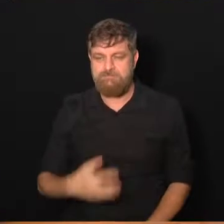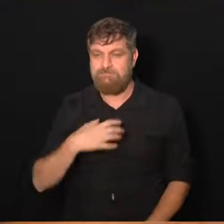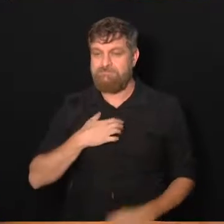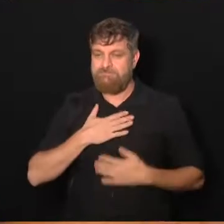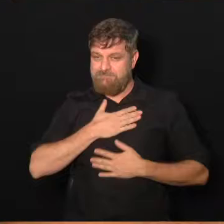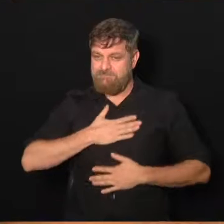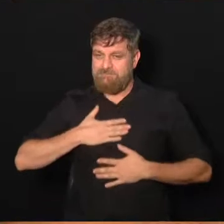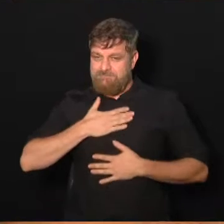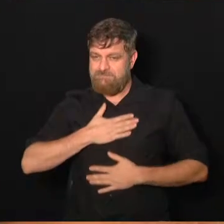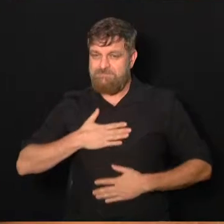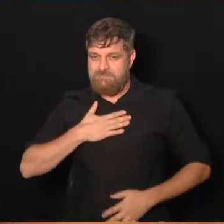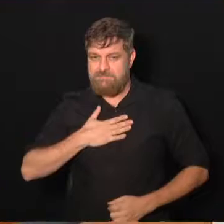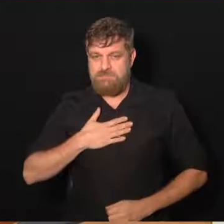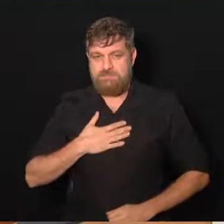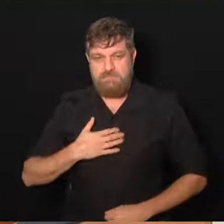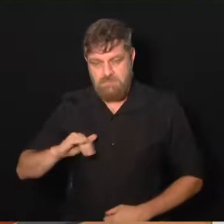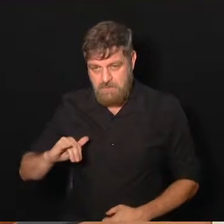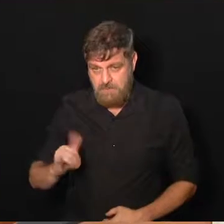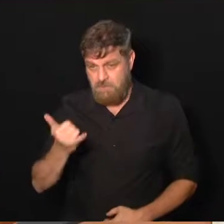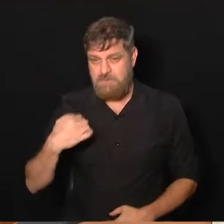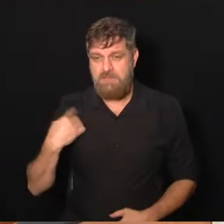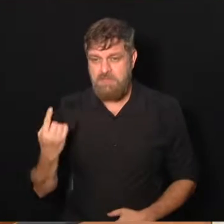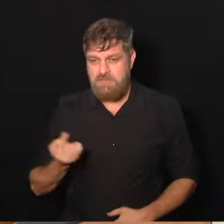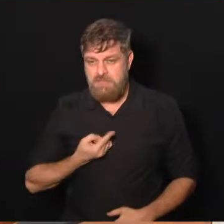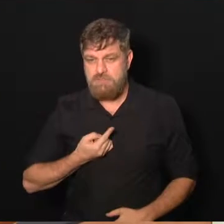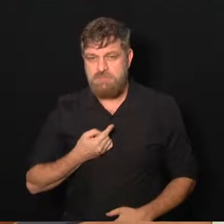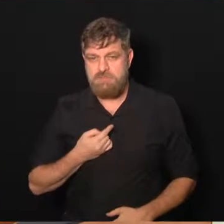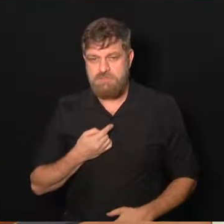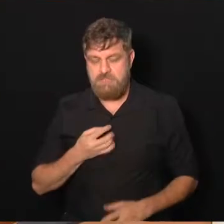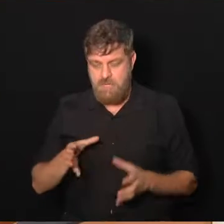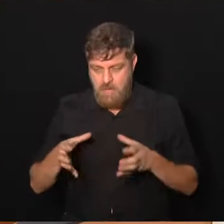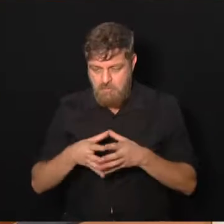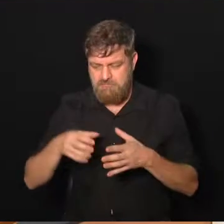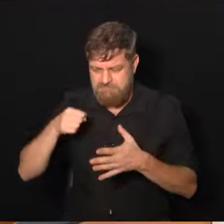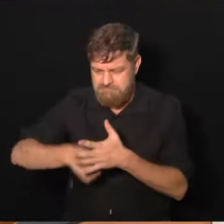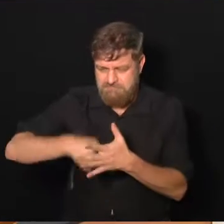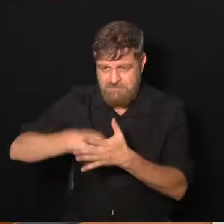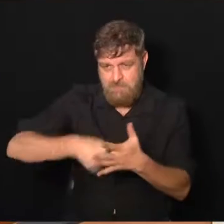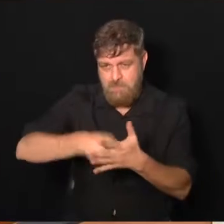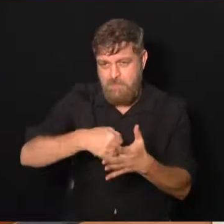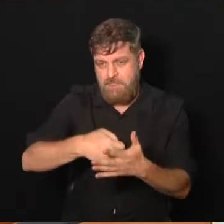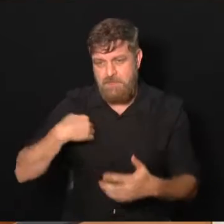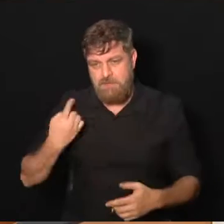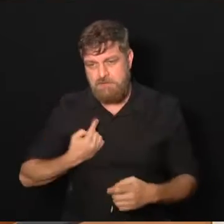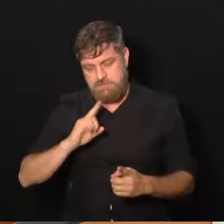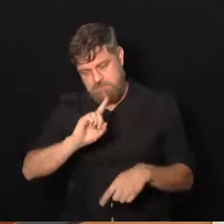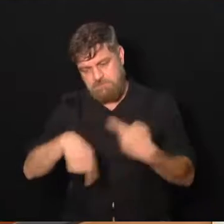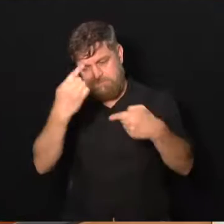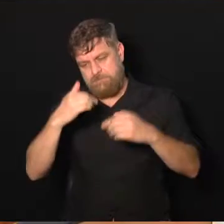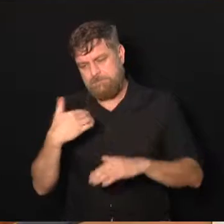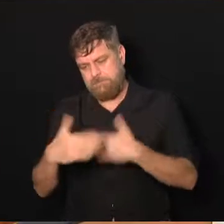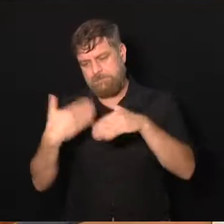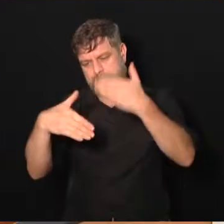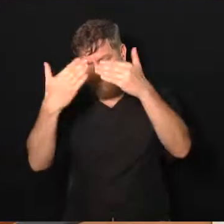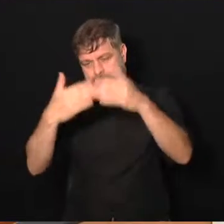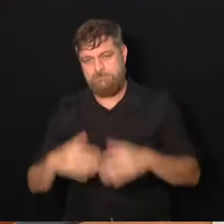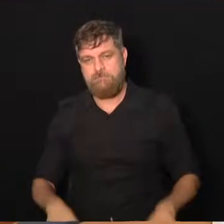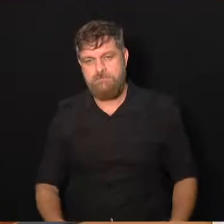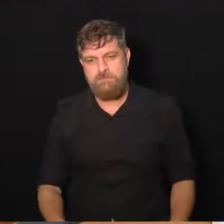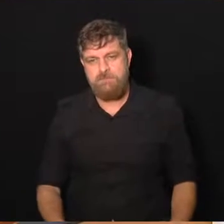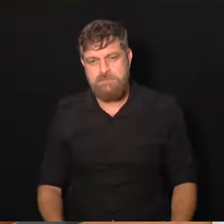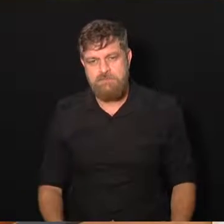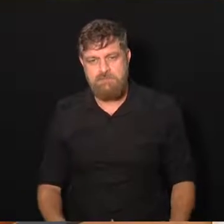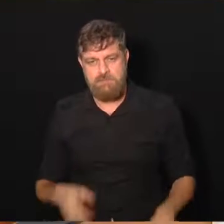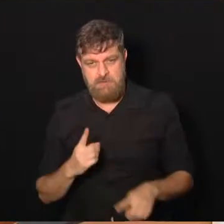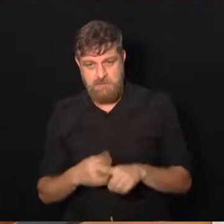ter a oportunidade de a gente abrir uma nova frente aí e ver se a gente consegue evoluir em alguma coisa realmente. Firmino, Obrigada. vê por